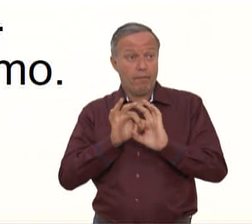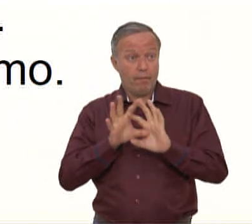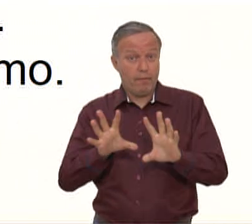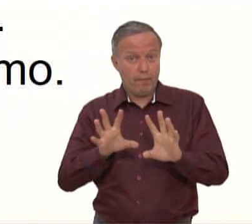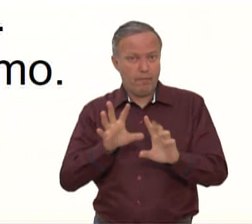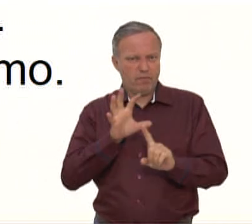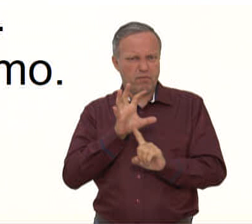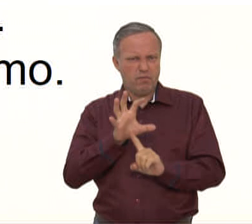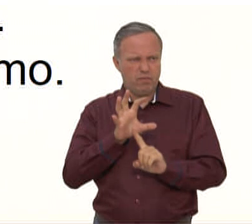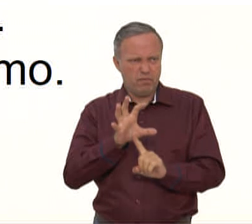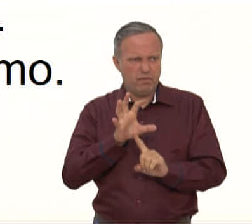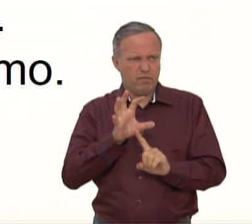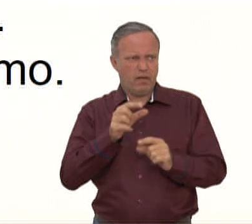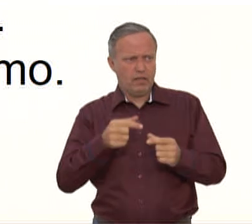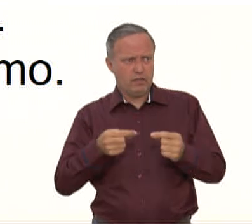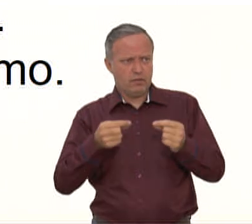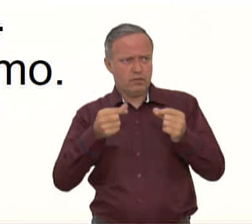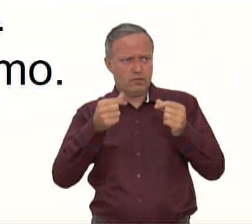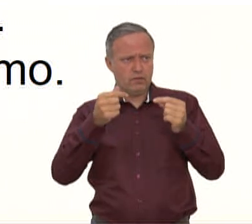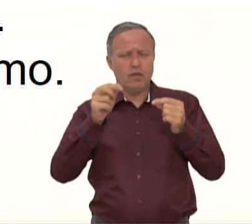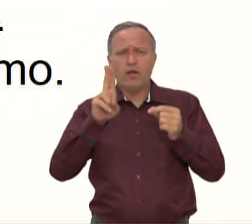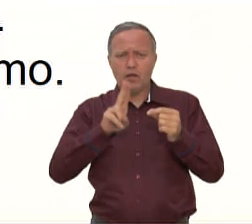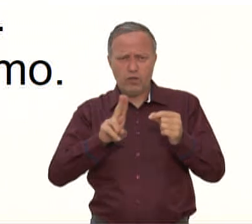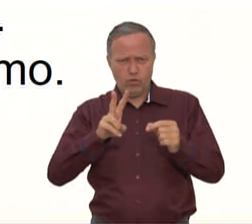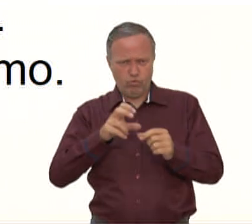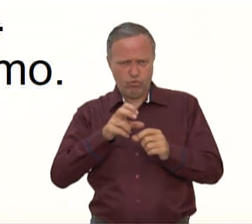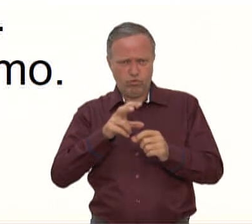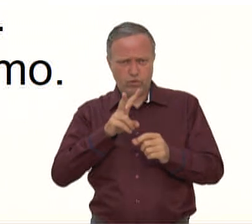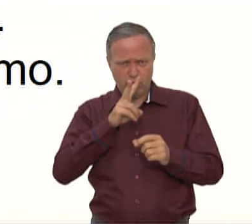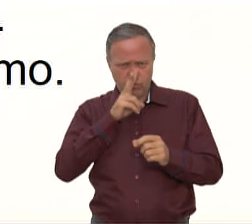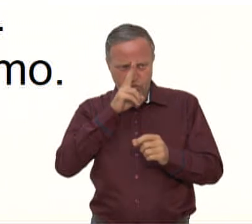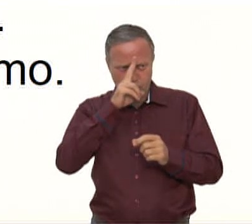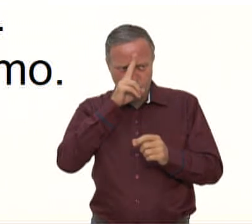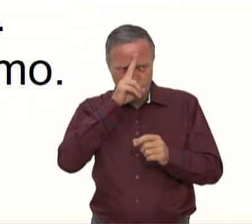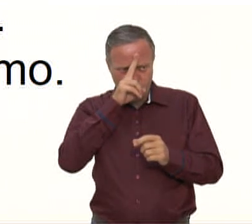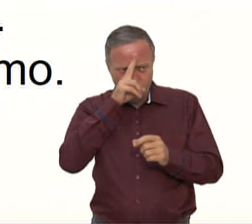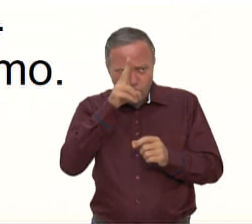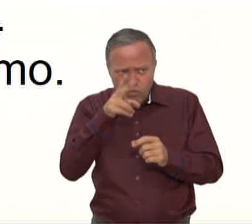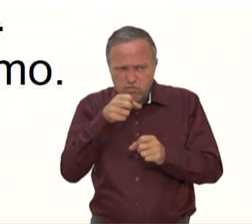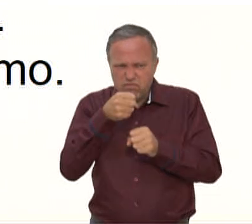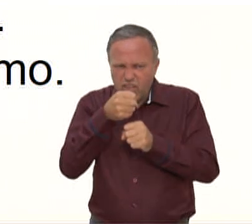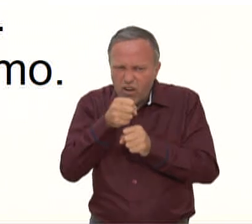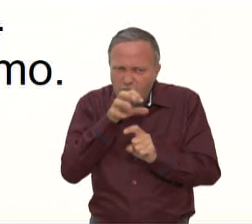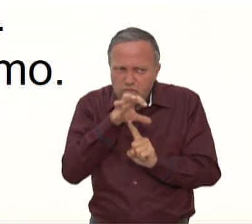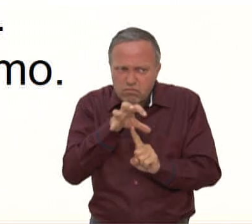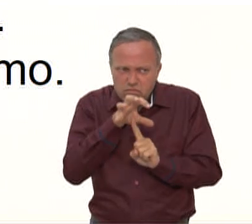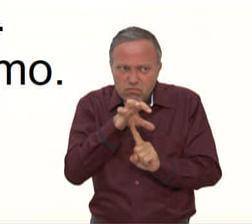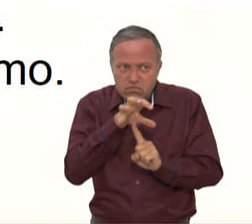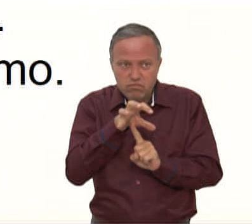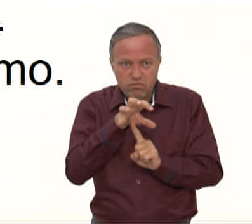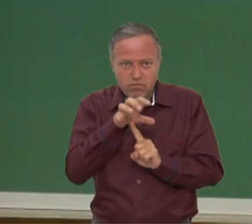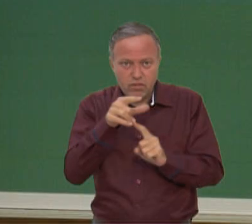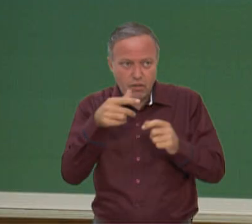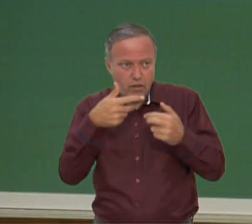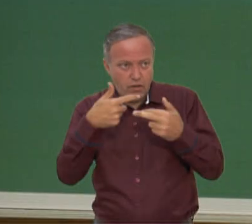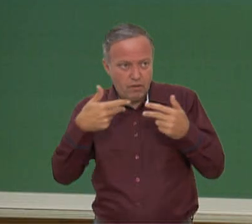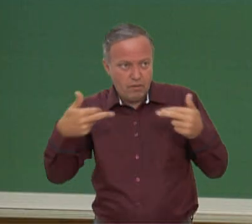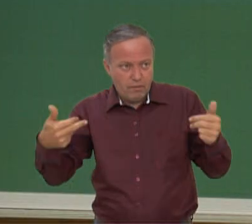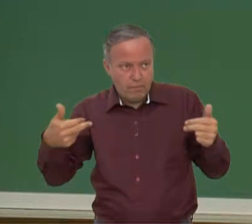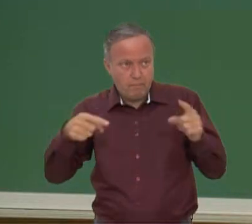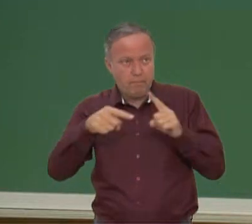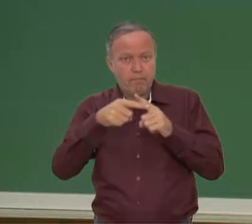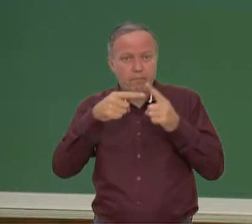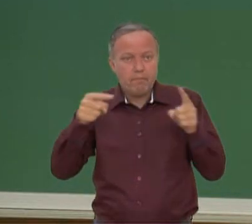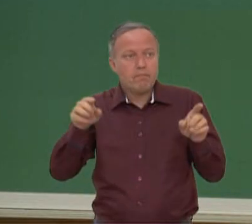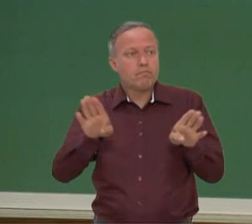o uso da força, mas a sua eficácia varia, e as incertezas e tensões, inimigo, né? Eu coloquei ali terrorismo. Então,